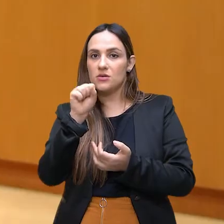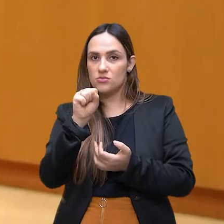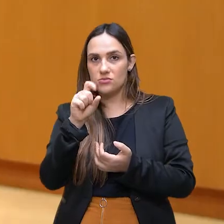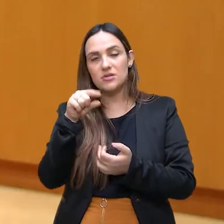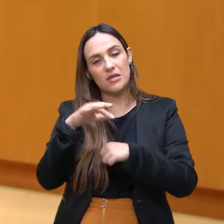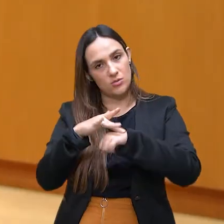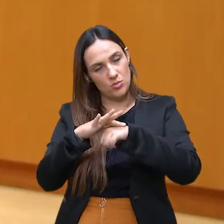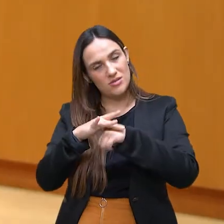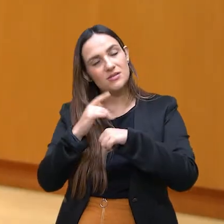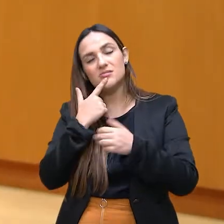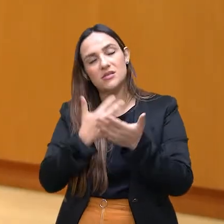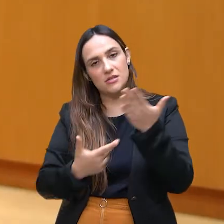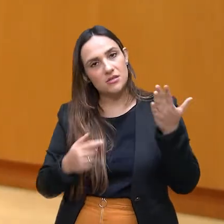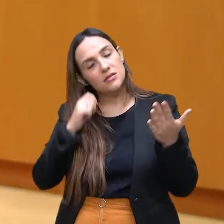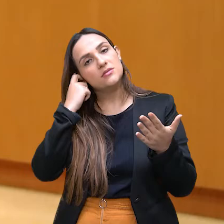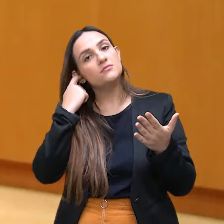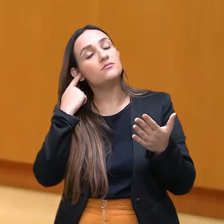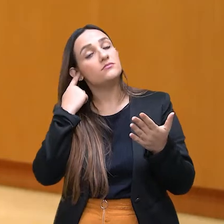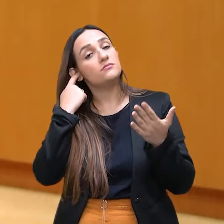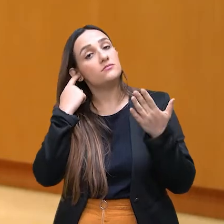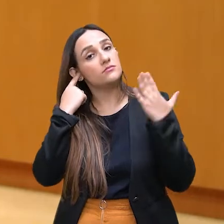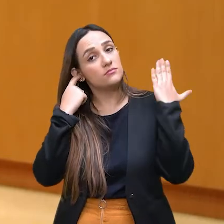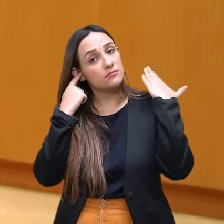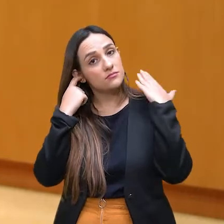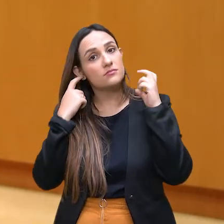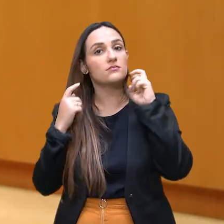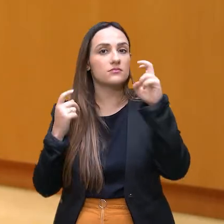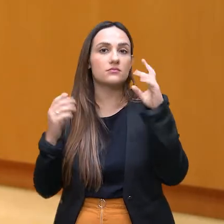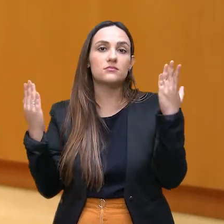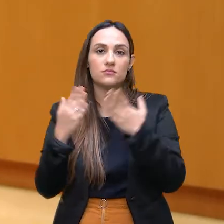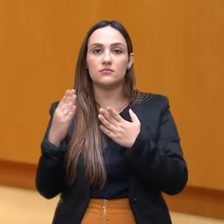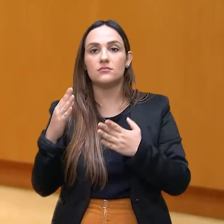ser feito no hospital universitário em razão da pandemia,